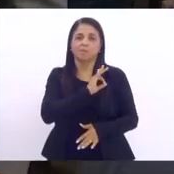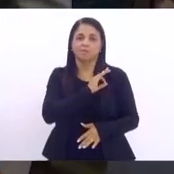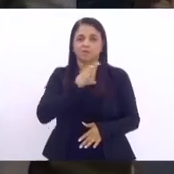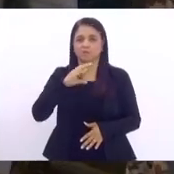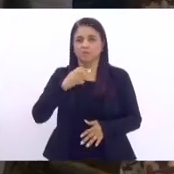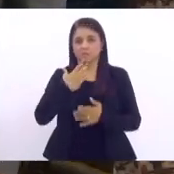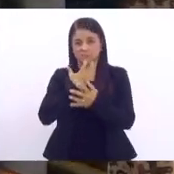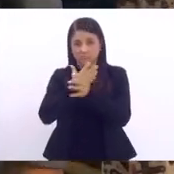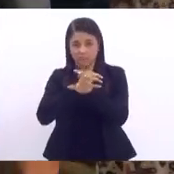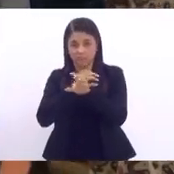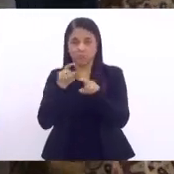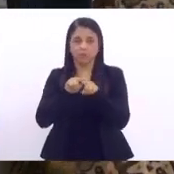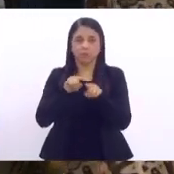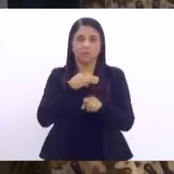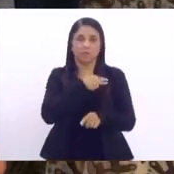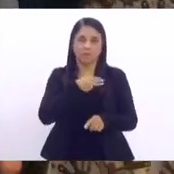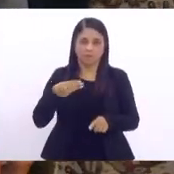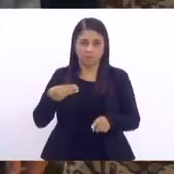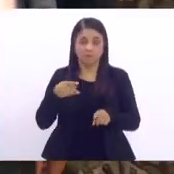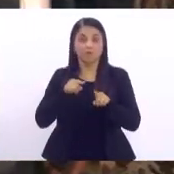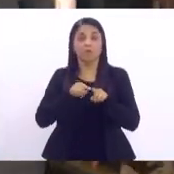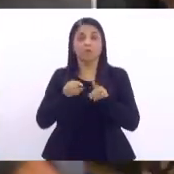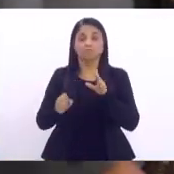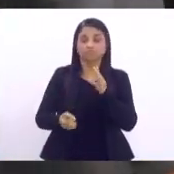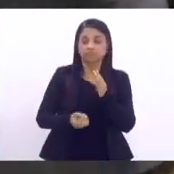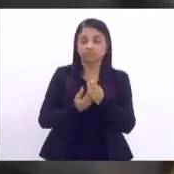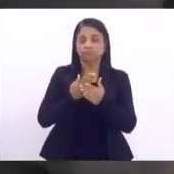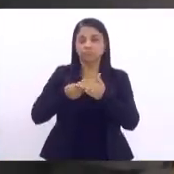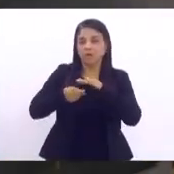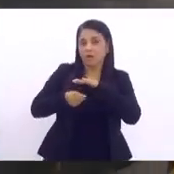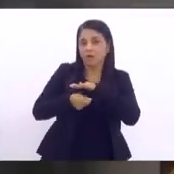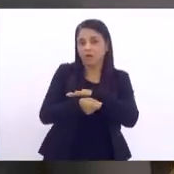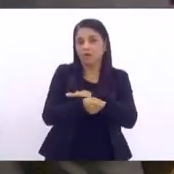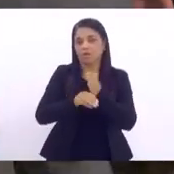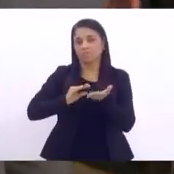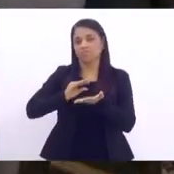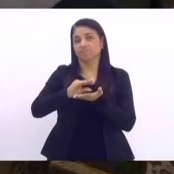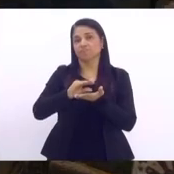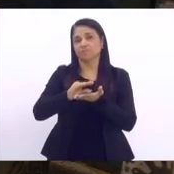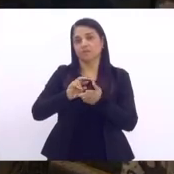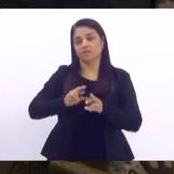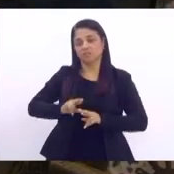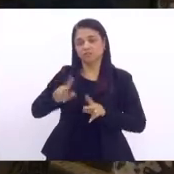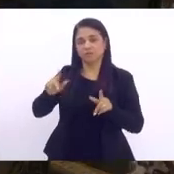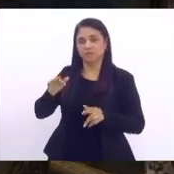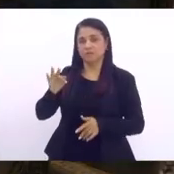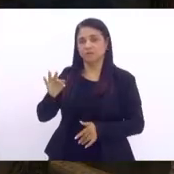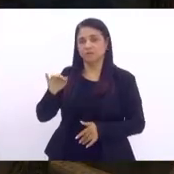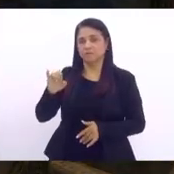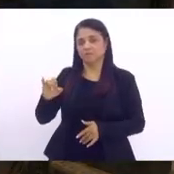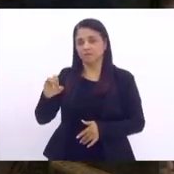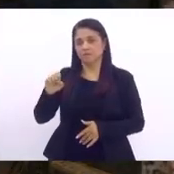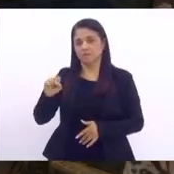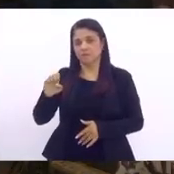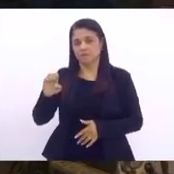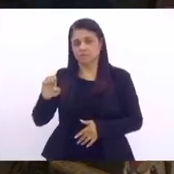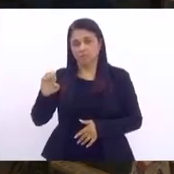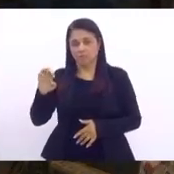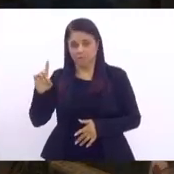uma fonte nova que não o FISED. Ou seja, como disse o deputado Márcio Galberto aqui, né,